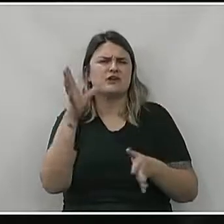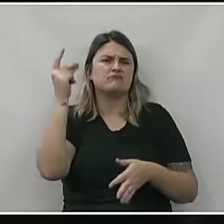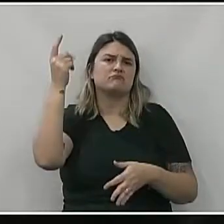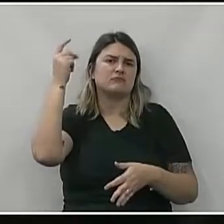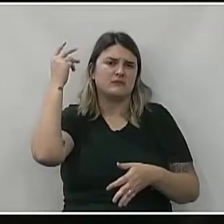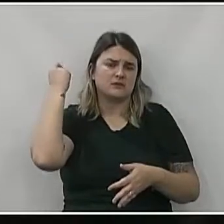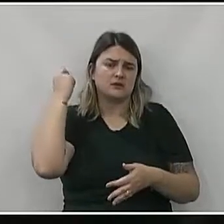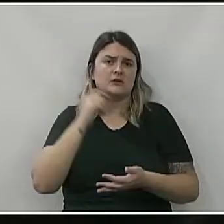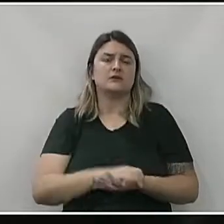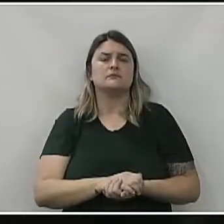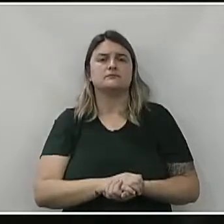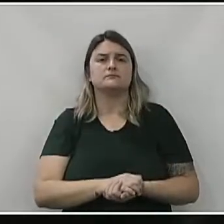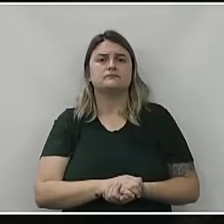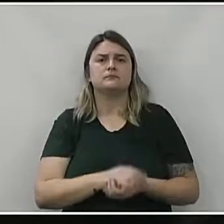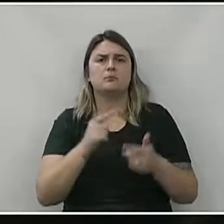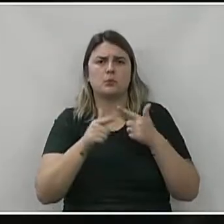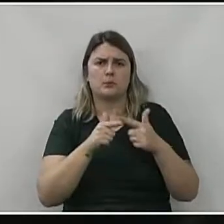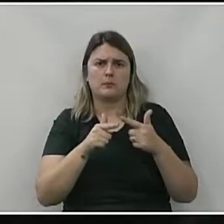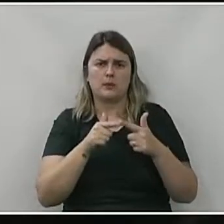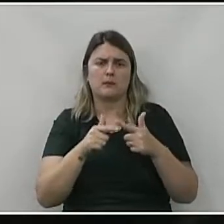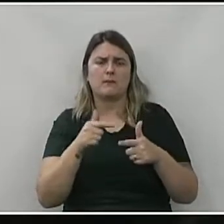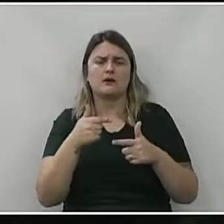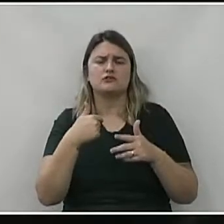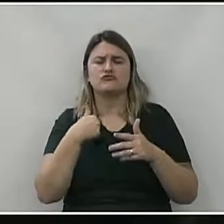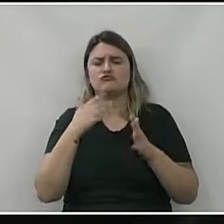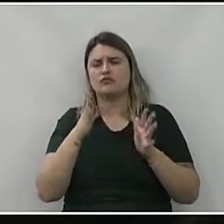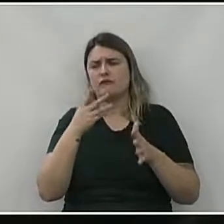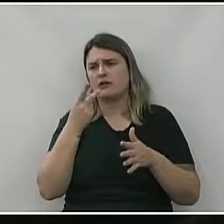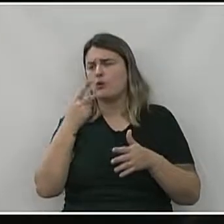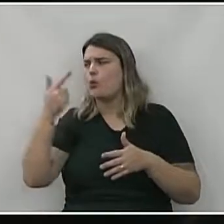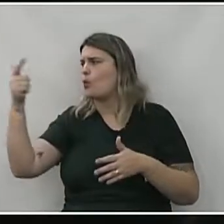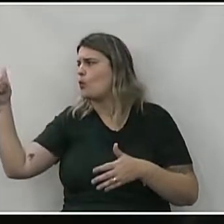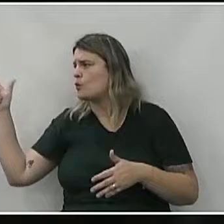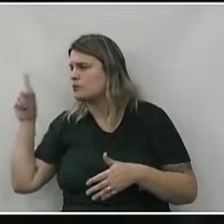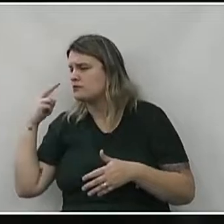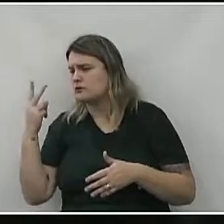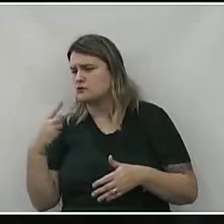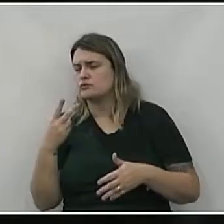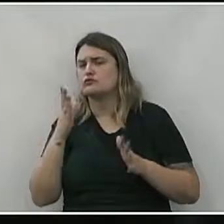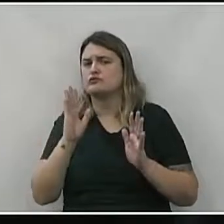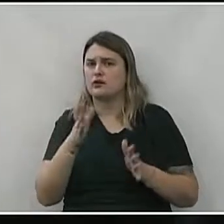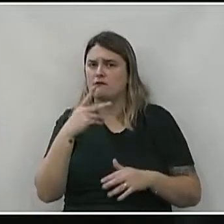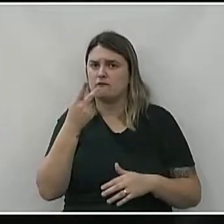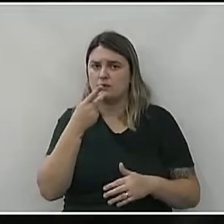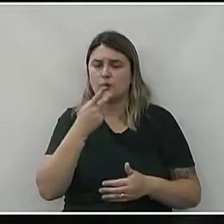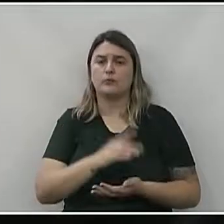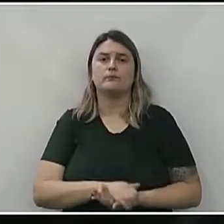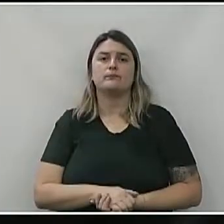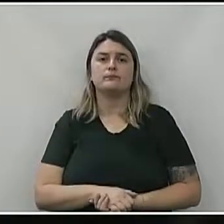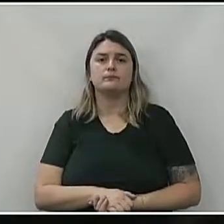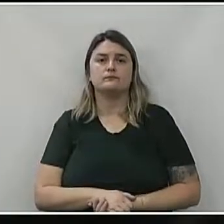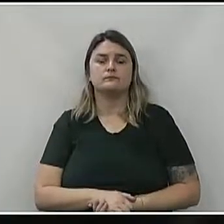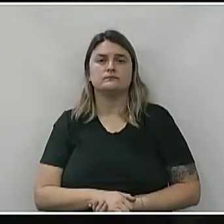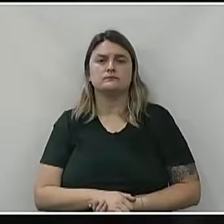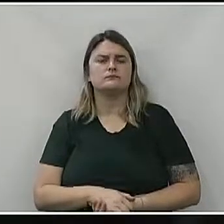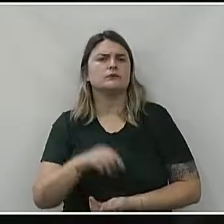tempo, esse problema eu falei, você falou, os vereadores aqui, outros vereadores também falaram. O que acontece no